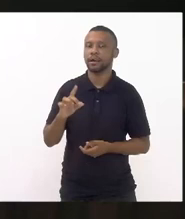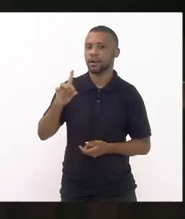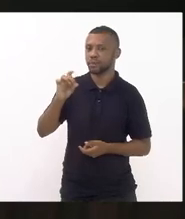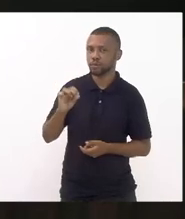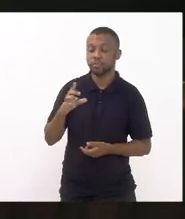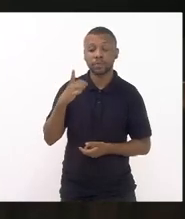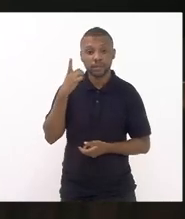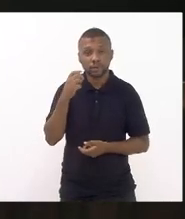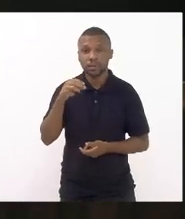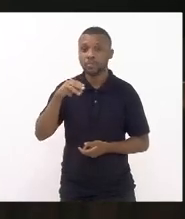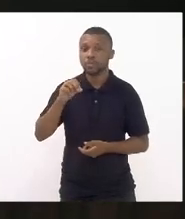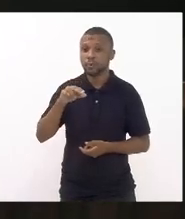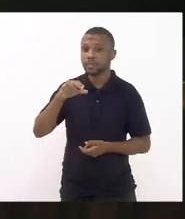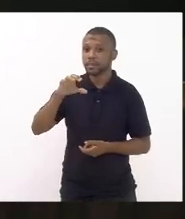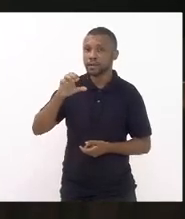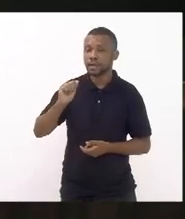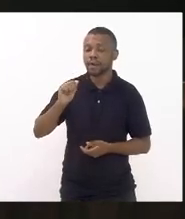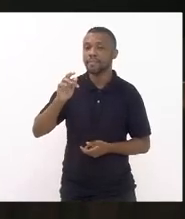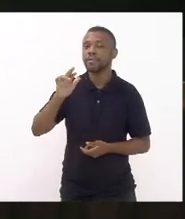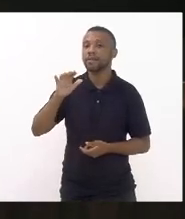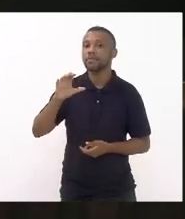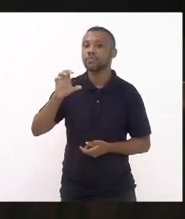Deputada Mônica Francis, deputada Tia Ju,